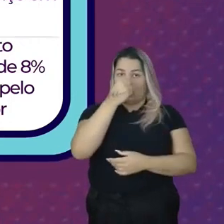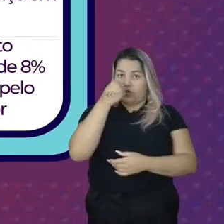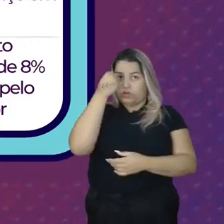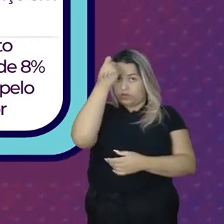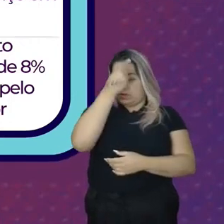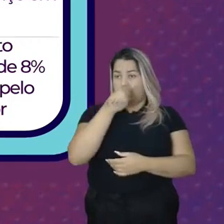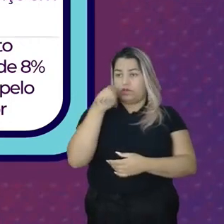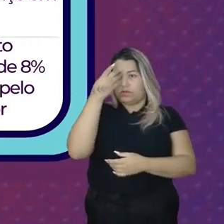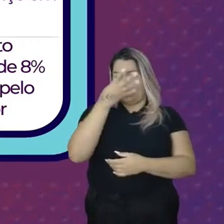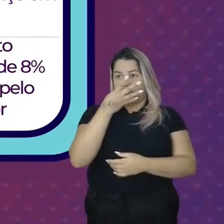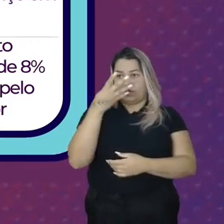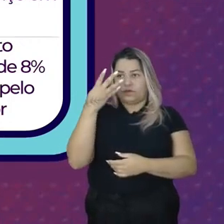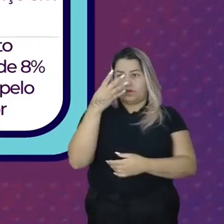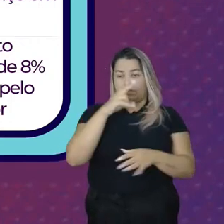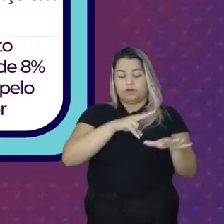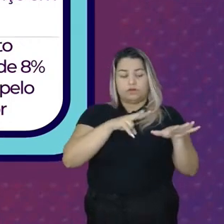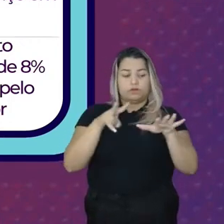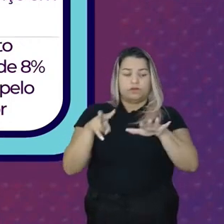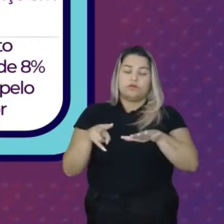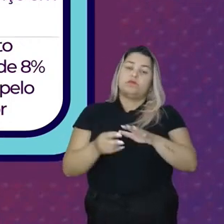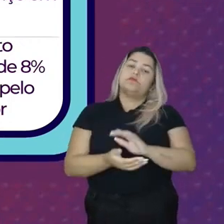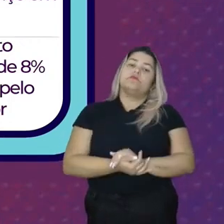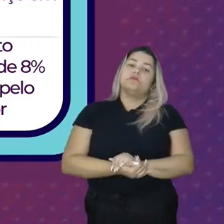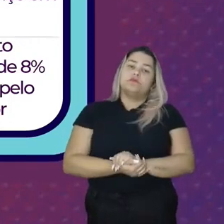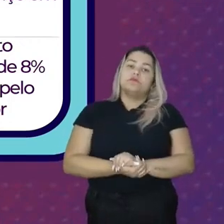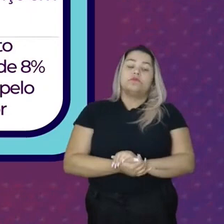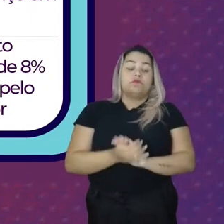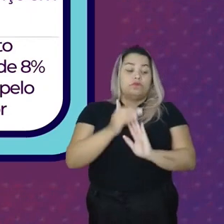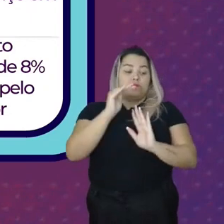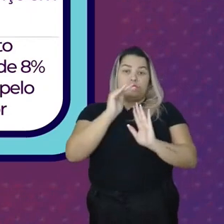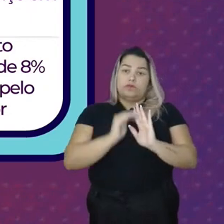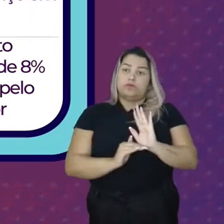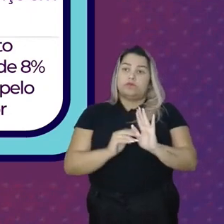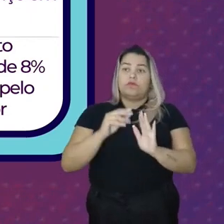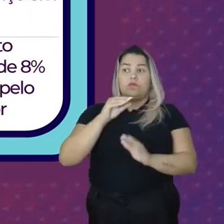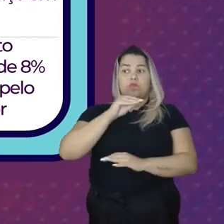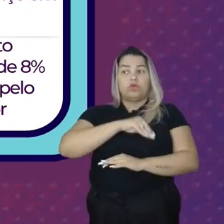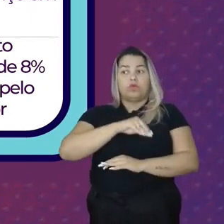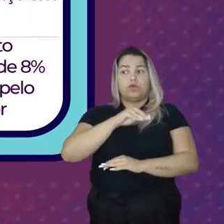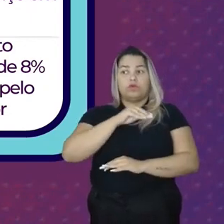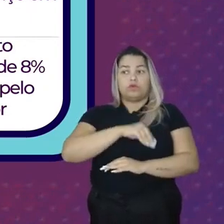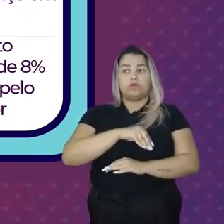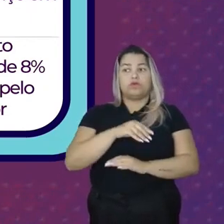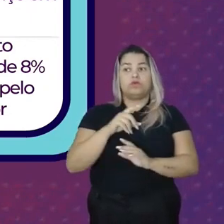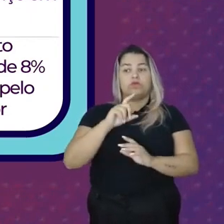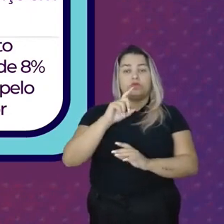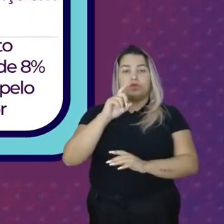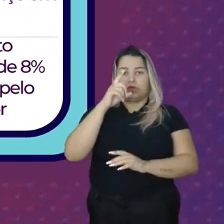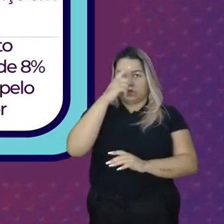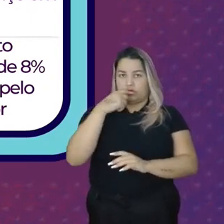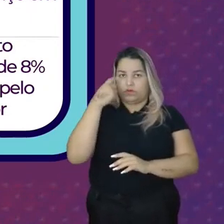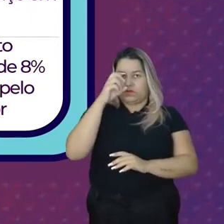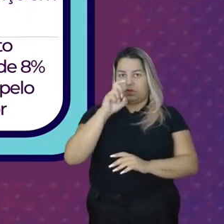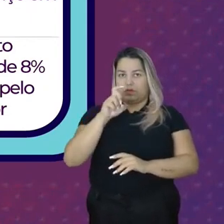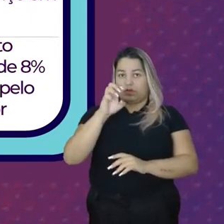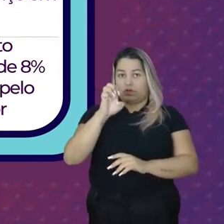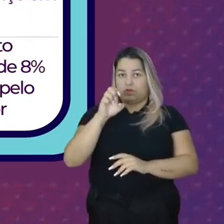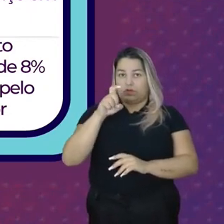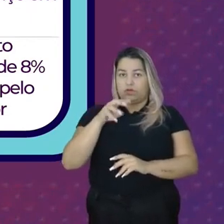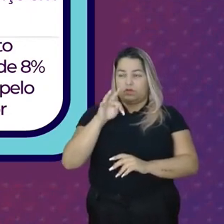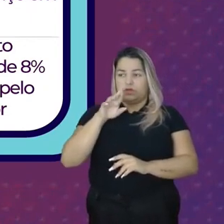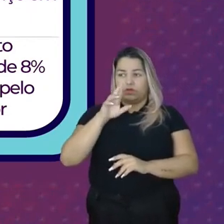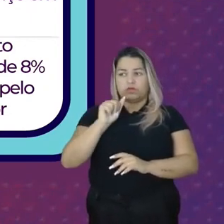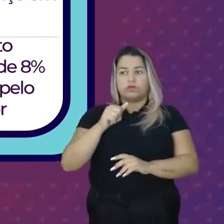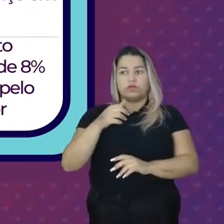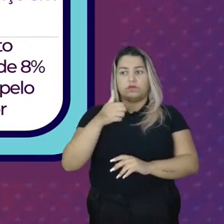e 44 horas semanais. Estabeleceu a remuneração de horas extras em, no mínimo, 50%